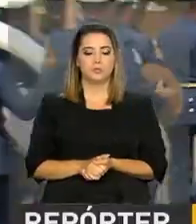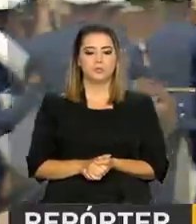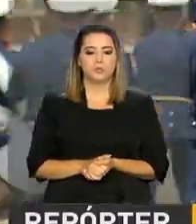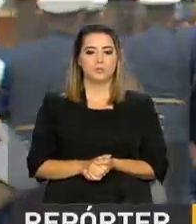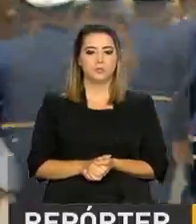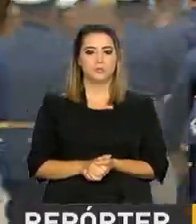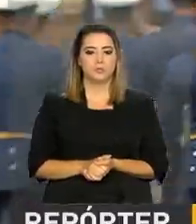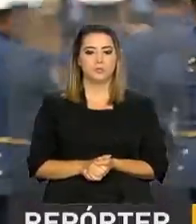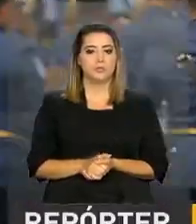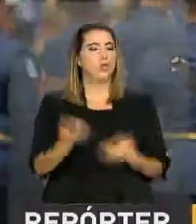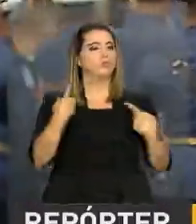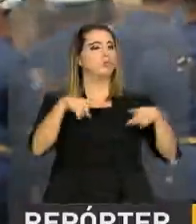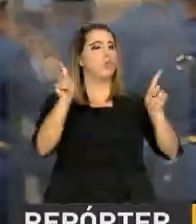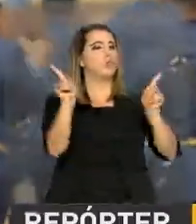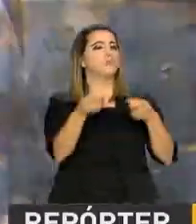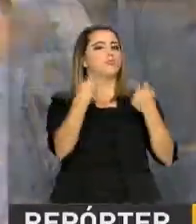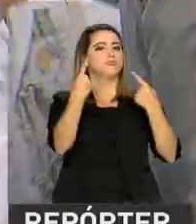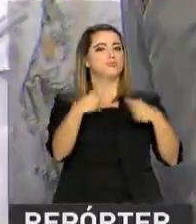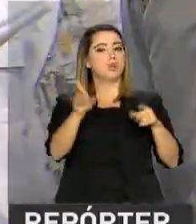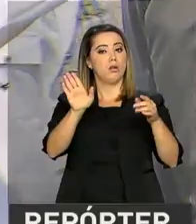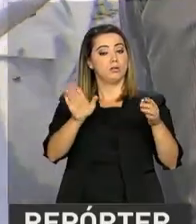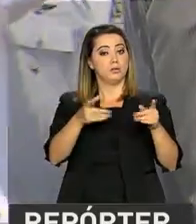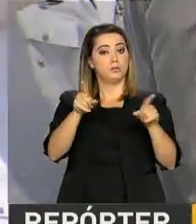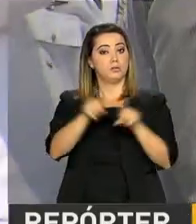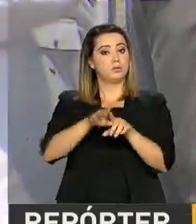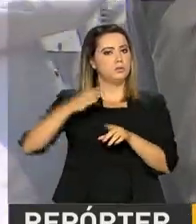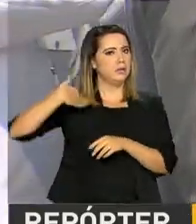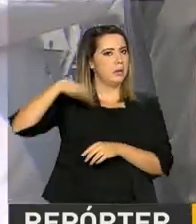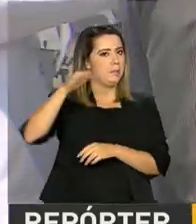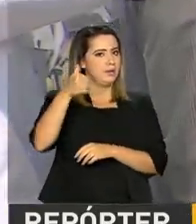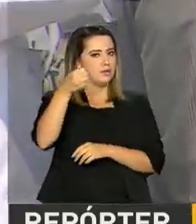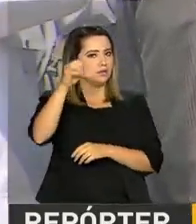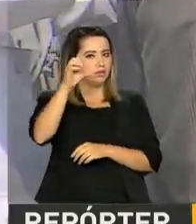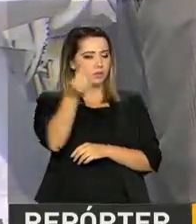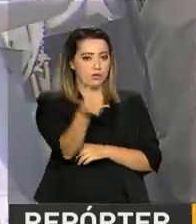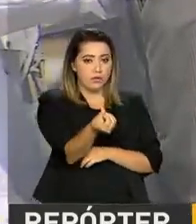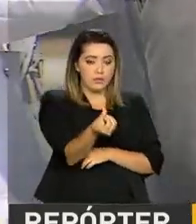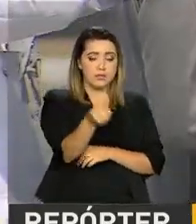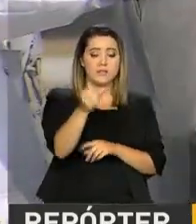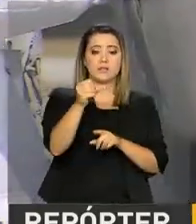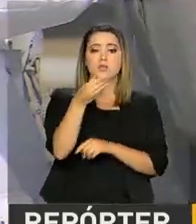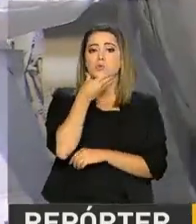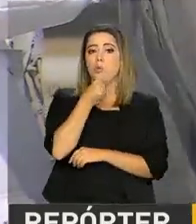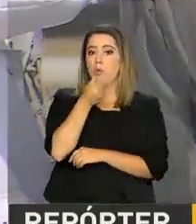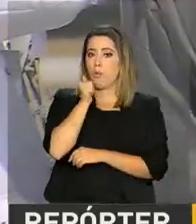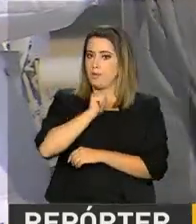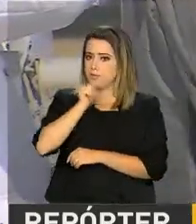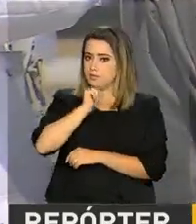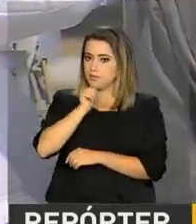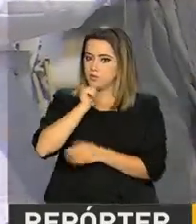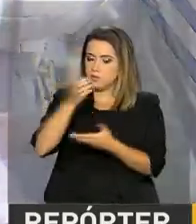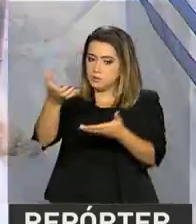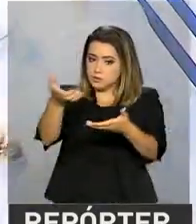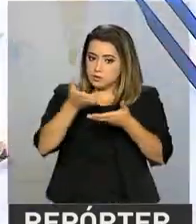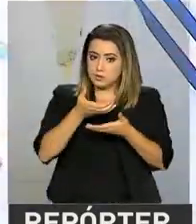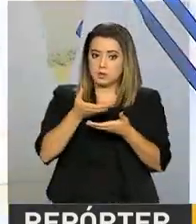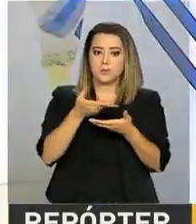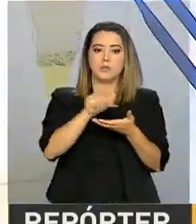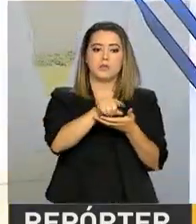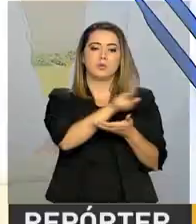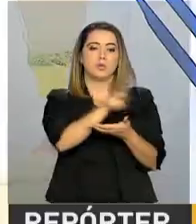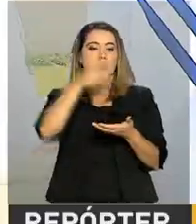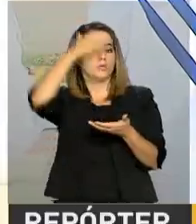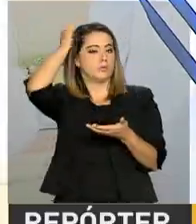foi ao som da banda da aeronáutica que 196 homens e mulheres receberam das mãos do presidente da república michel